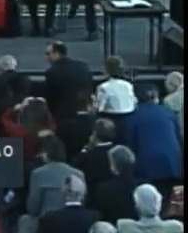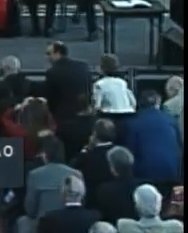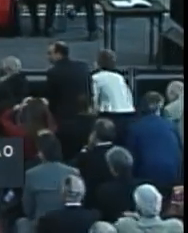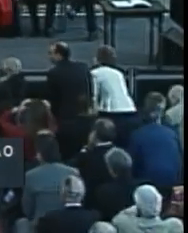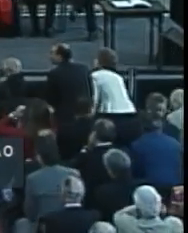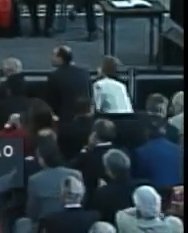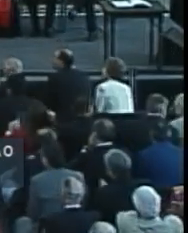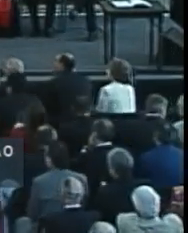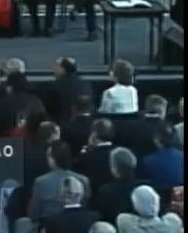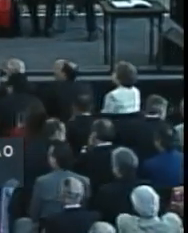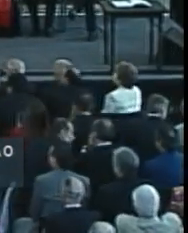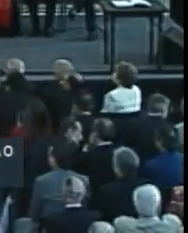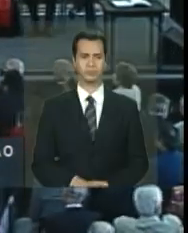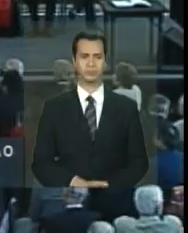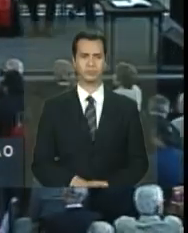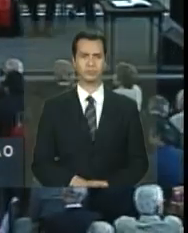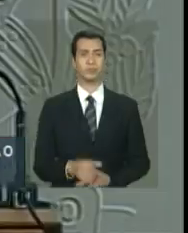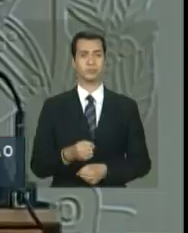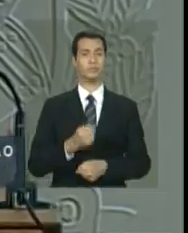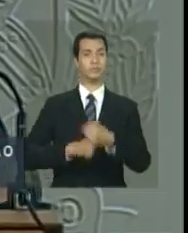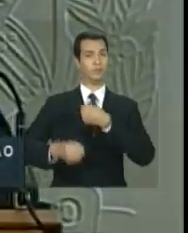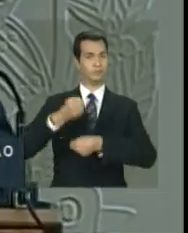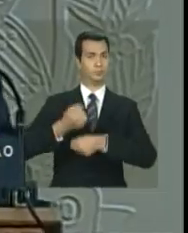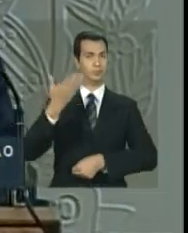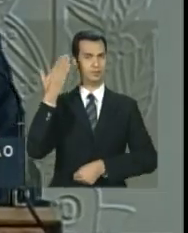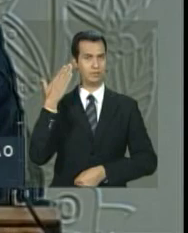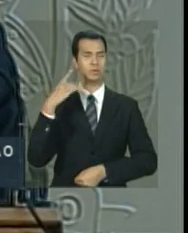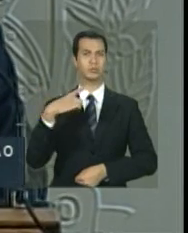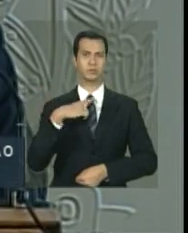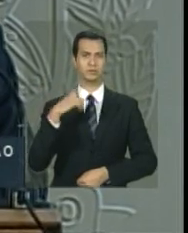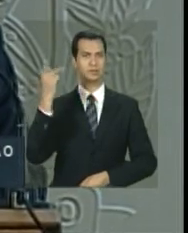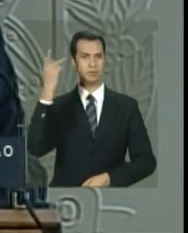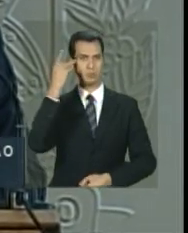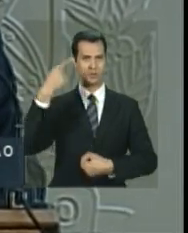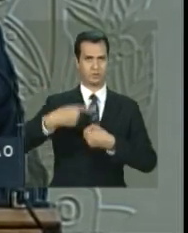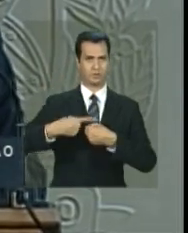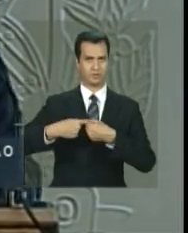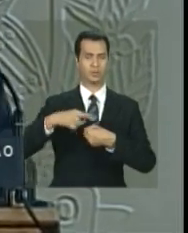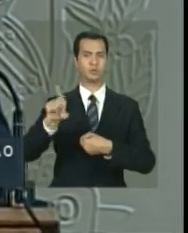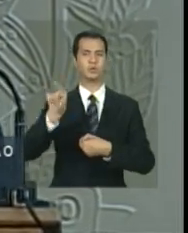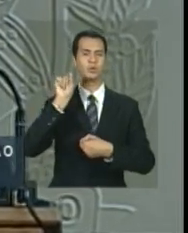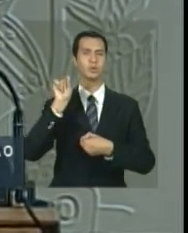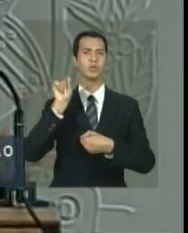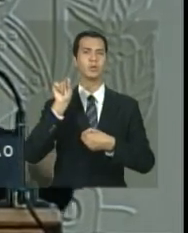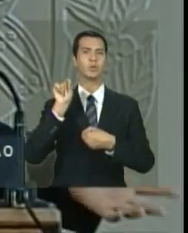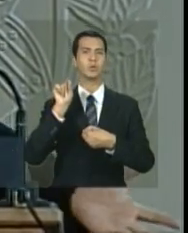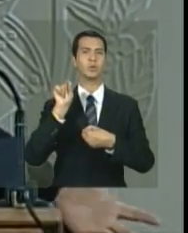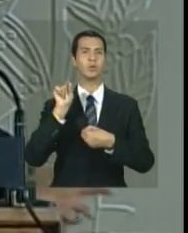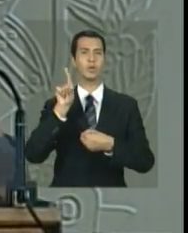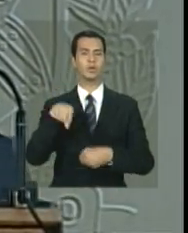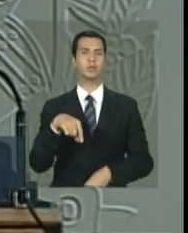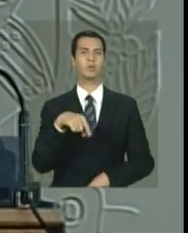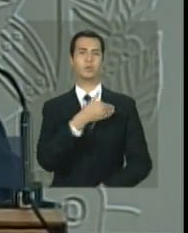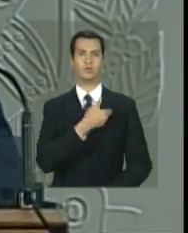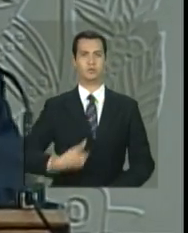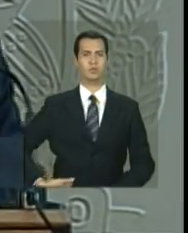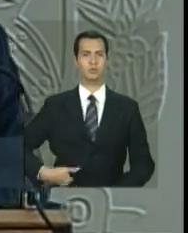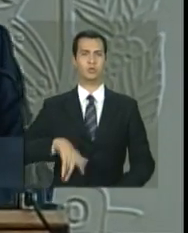No ano passado, a cidade de São Paulo escolheu para saudar os homenageados o governador Geraldo